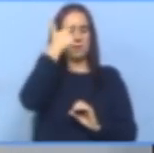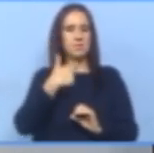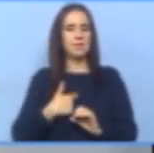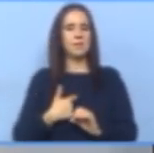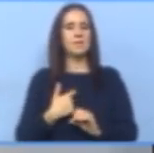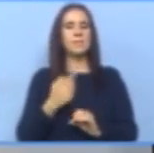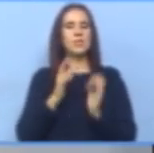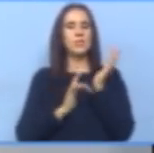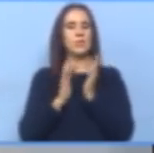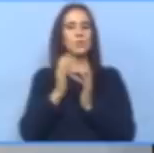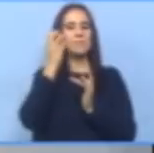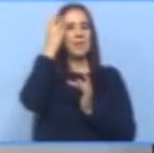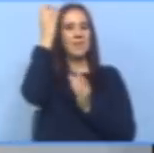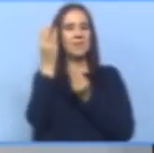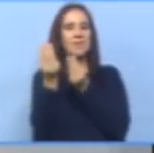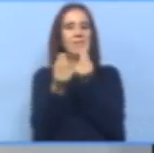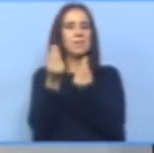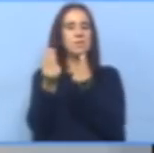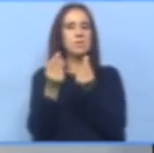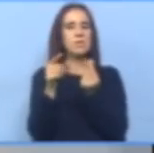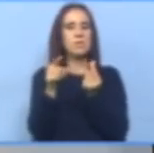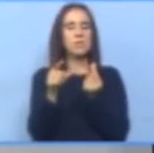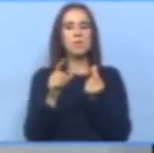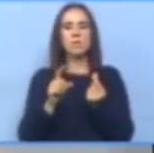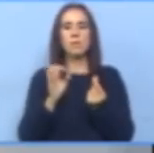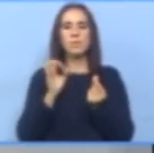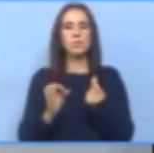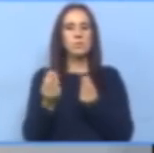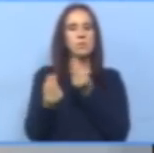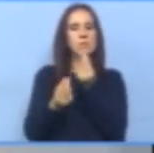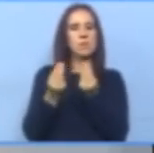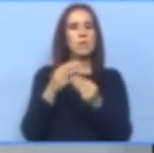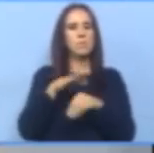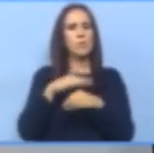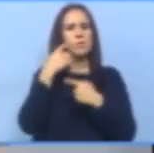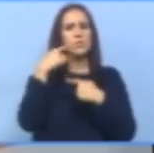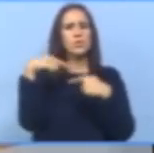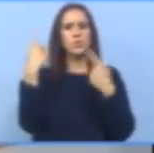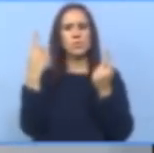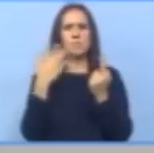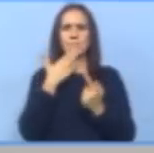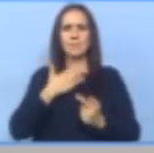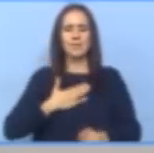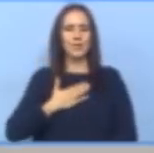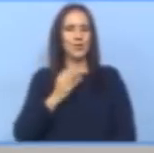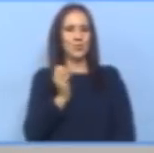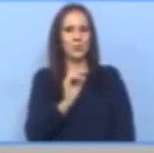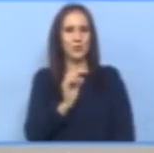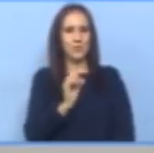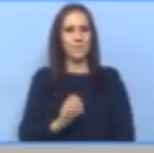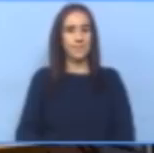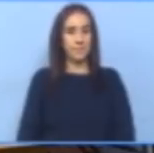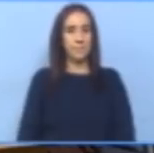Jesus e não a intui a partir das manifestações exteriores. Podemos dizer que são